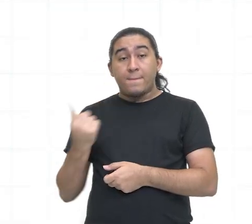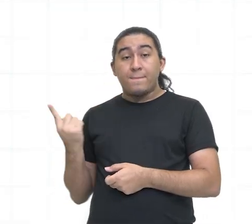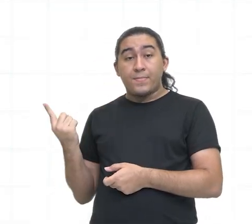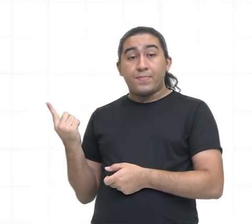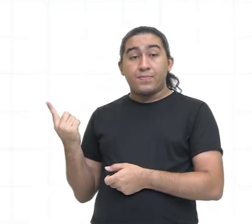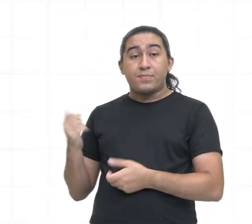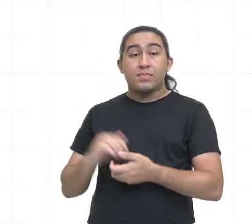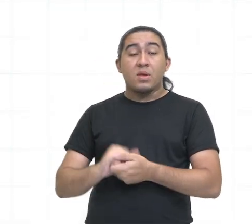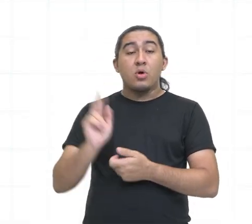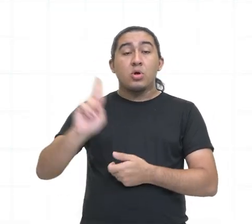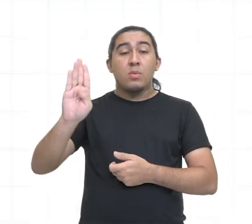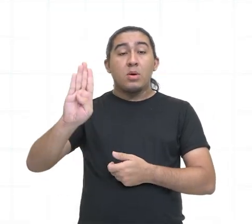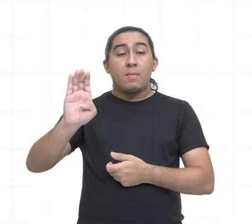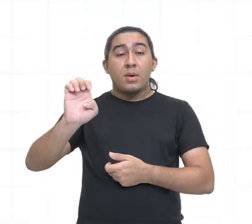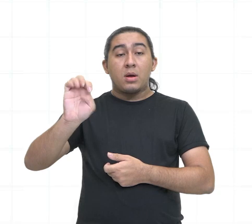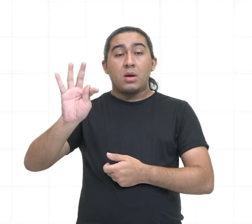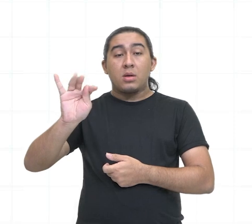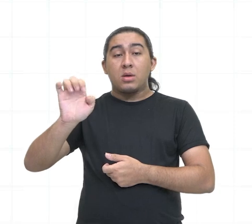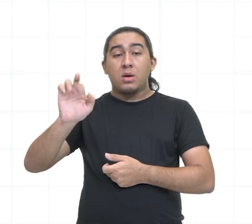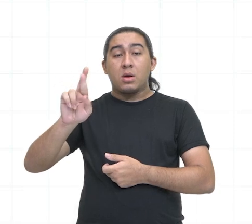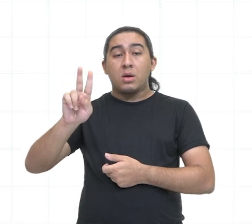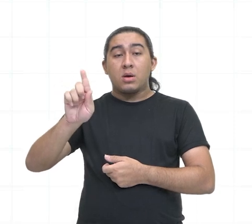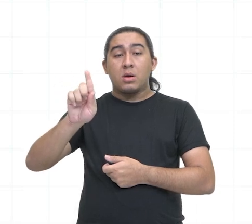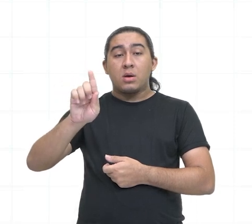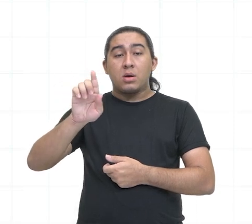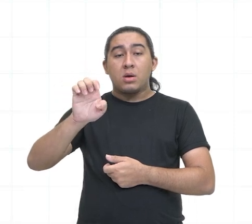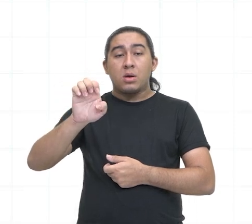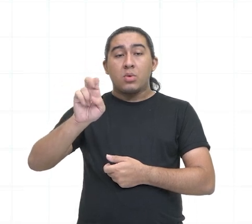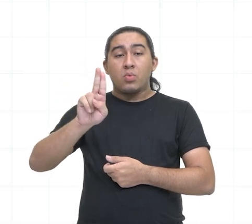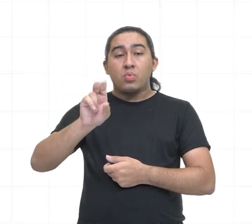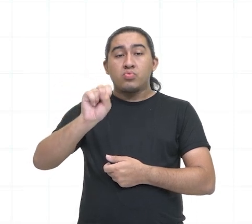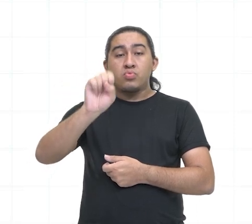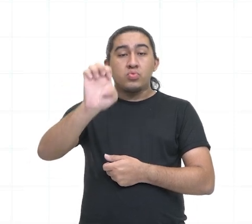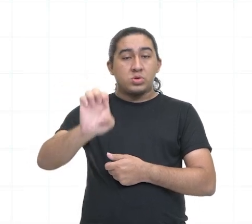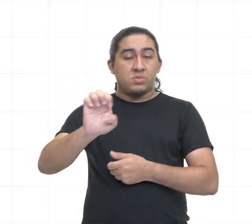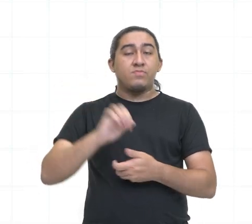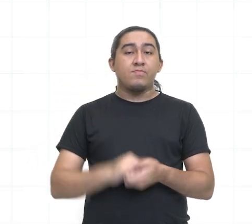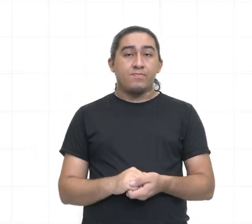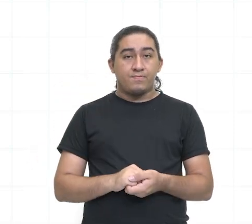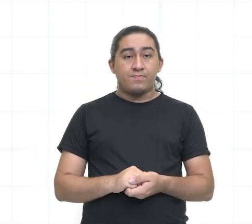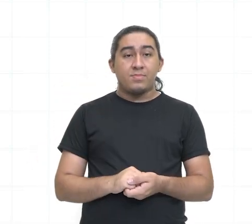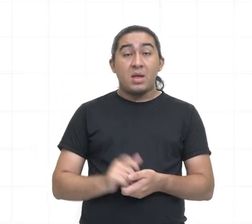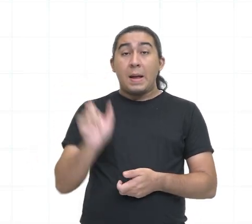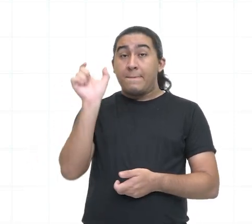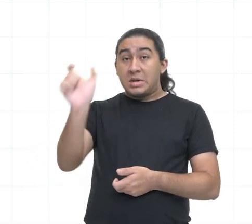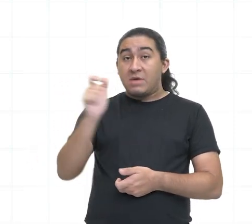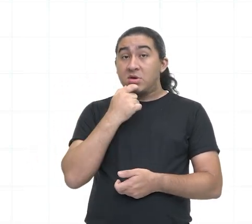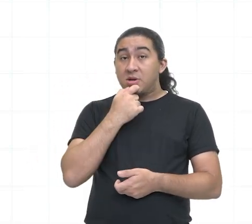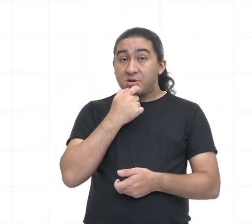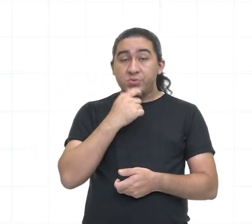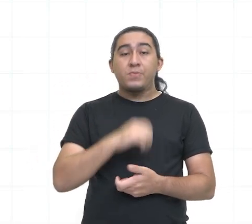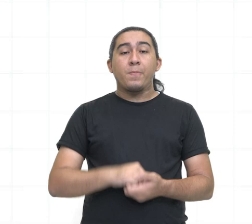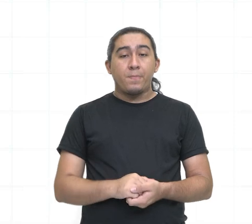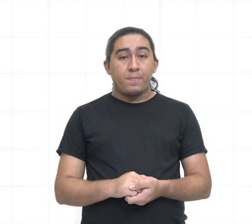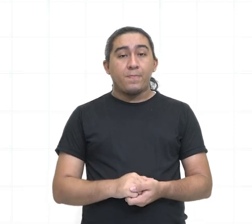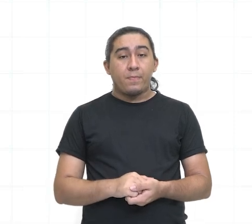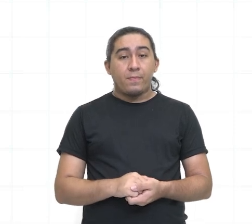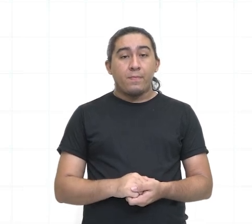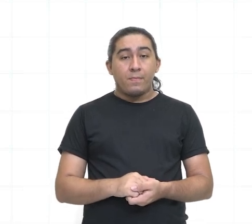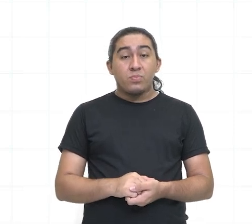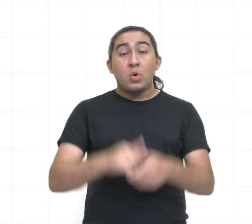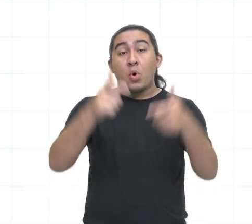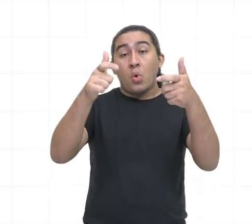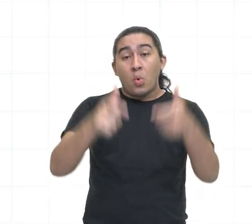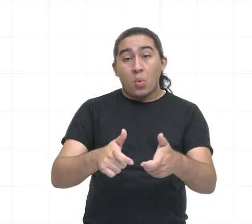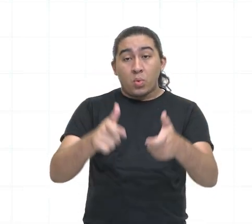da Betelgeuse, tá? Ou falando em inglês, Betelgeuse, né? Depende da pronúncia que você escolher. Ela está